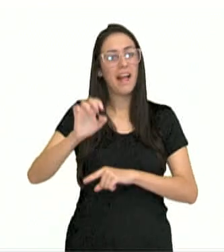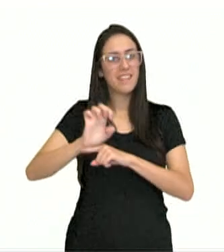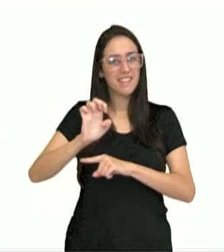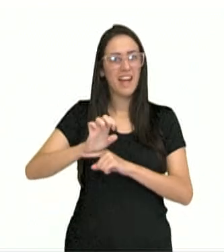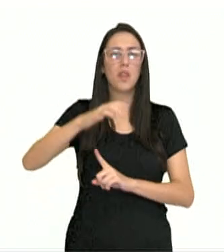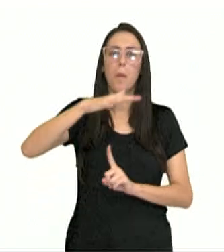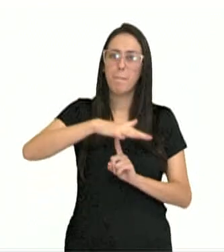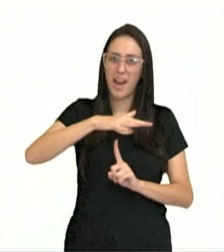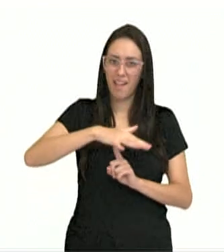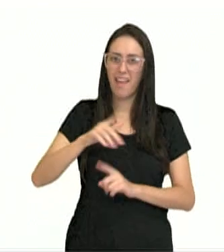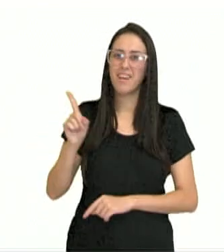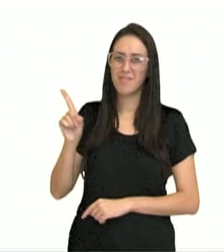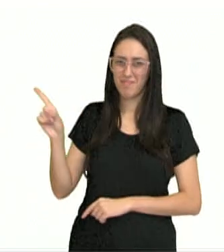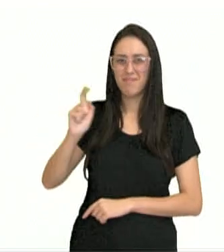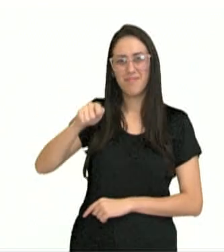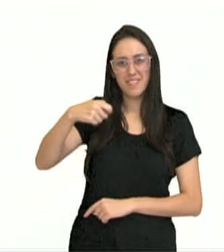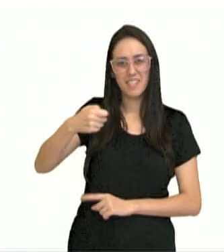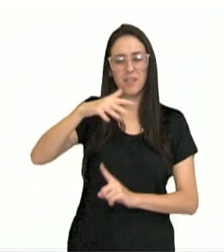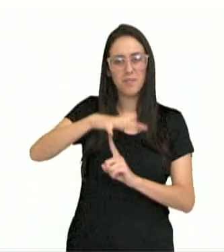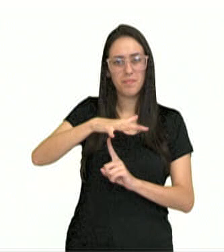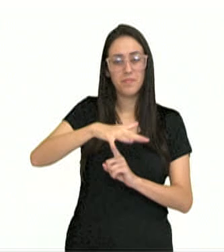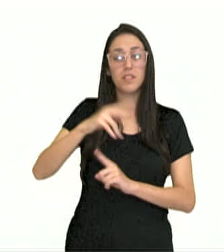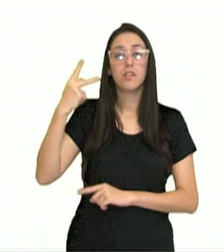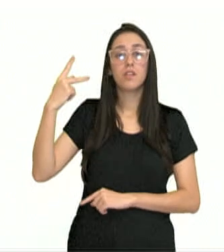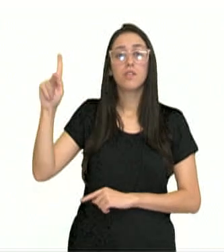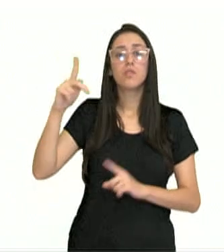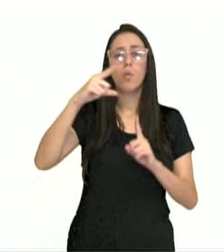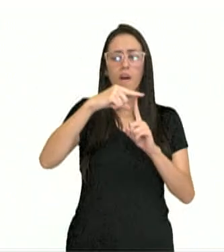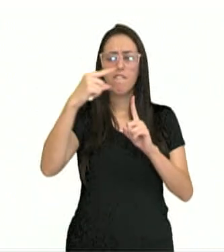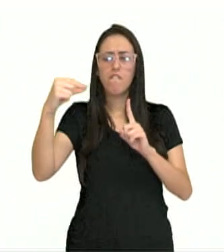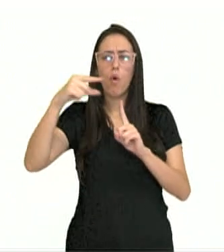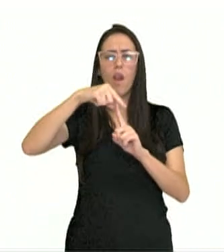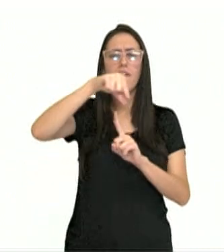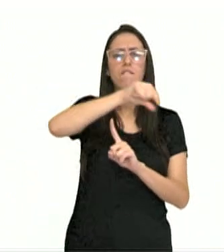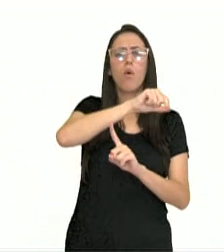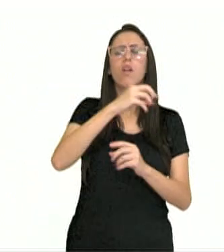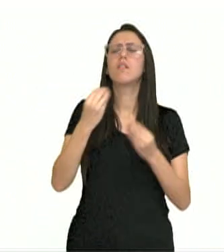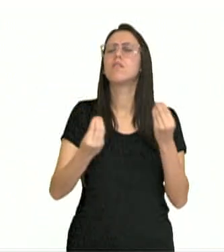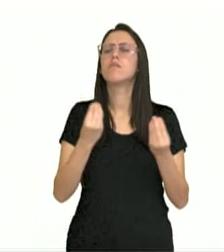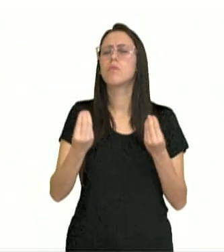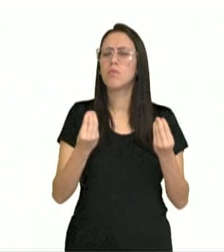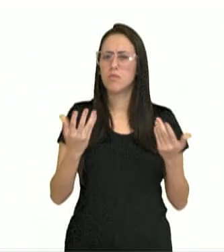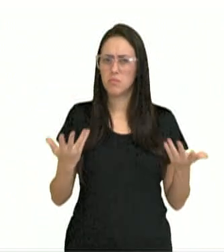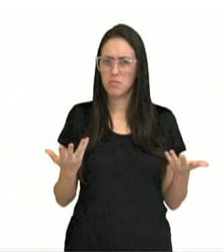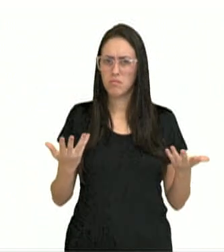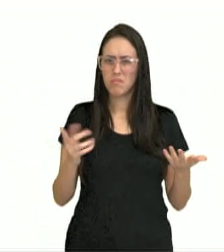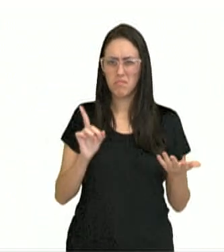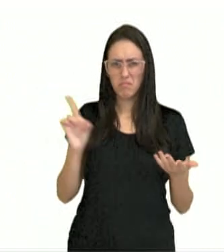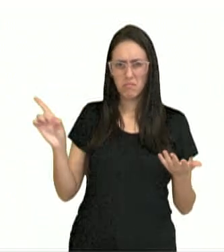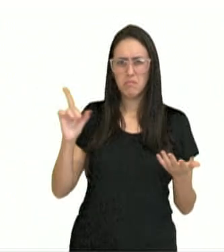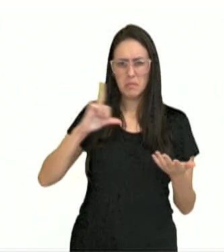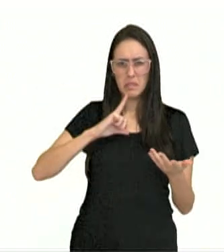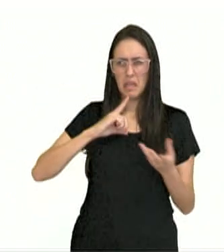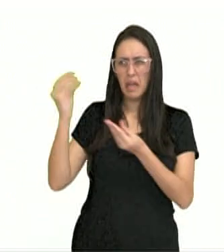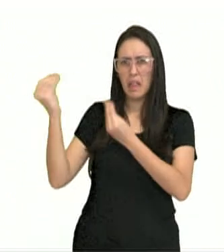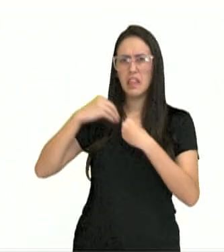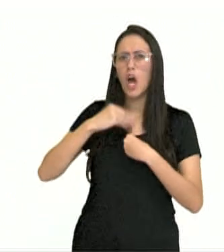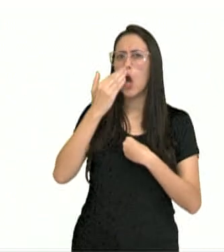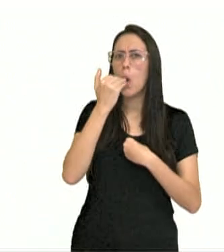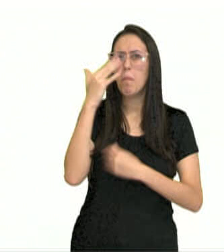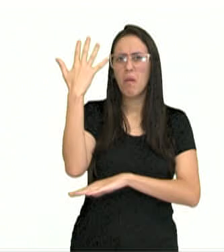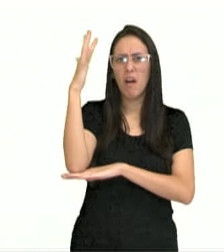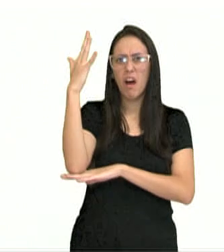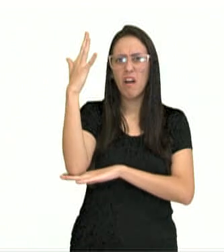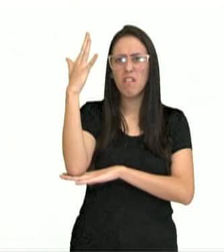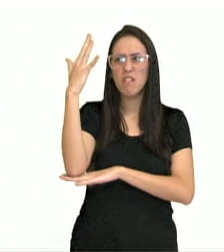disso? Como são suas folhas? Além disso, ela produz algo que comemos? Veja que eu estou